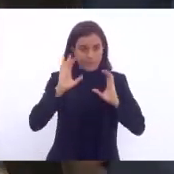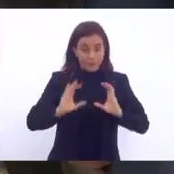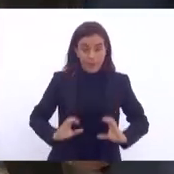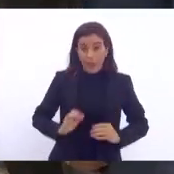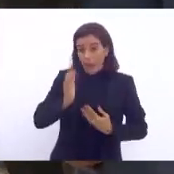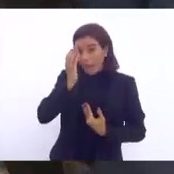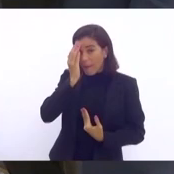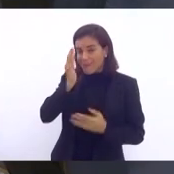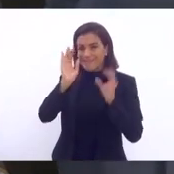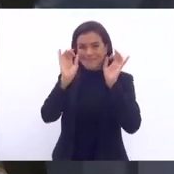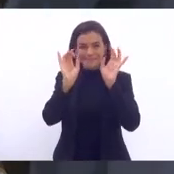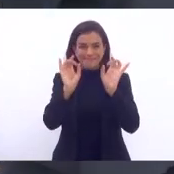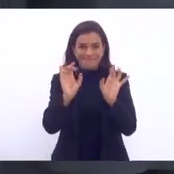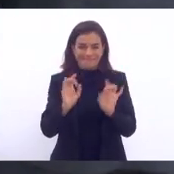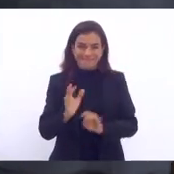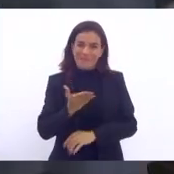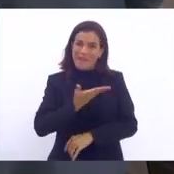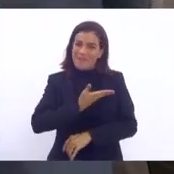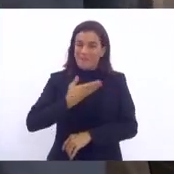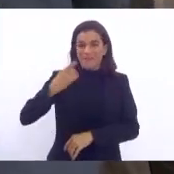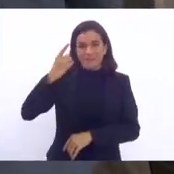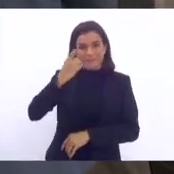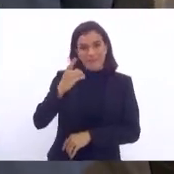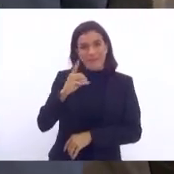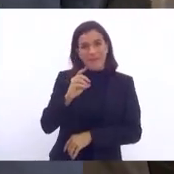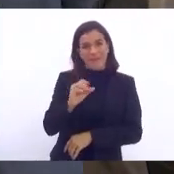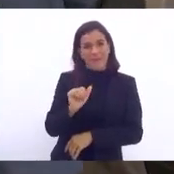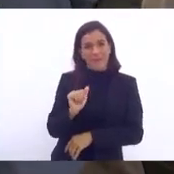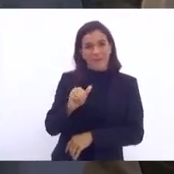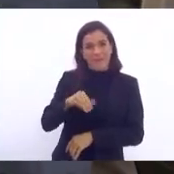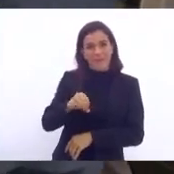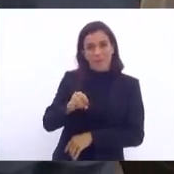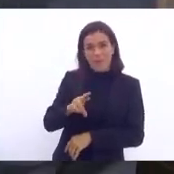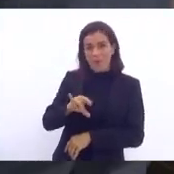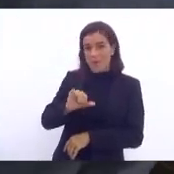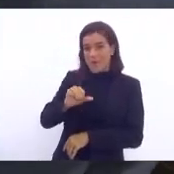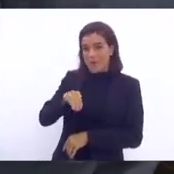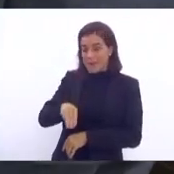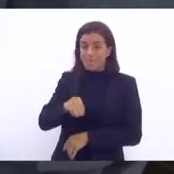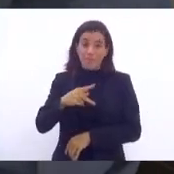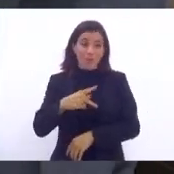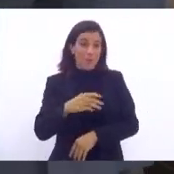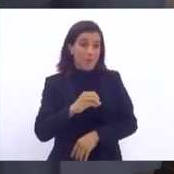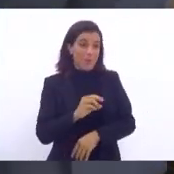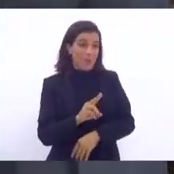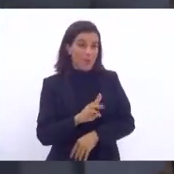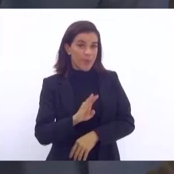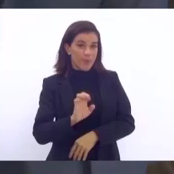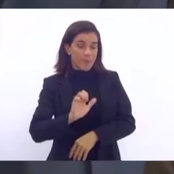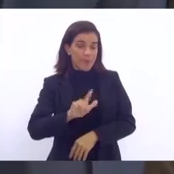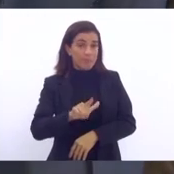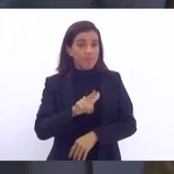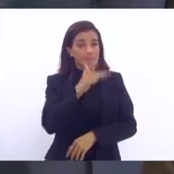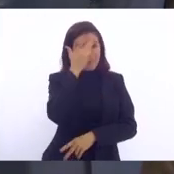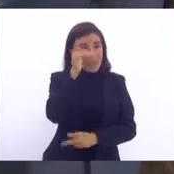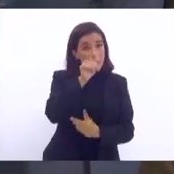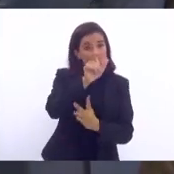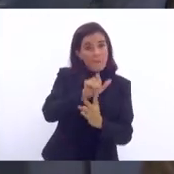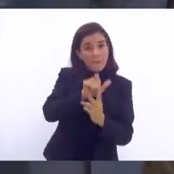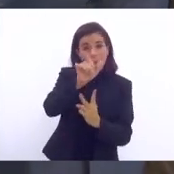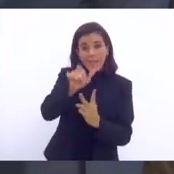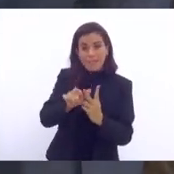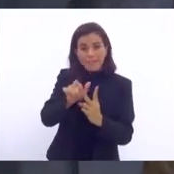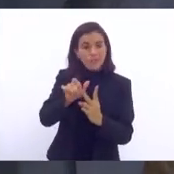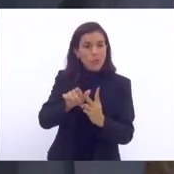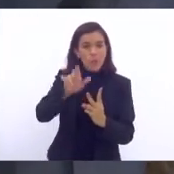deputado Rodrigo Amorim e deputado Felipe Poubel, pessoas que em nenhum momento se intimidaram com as ameaças que